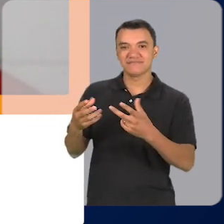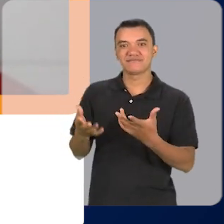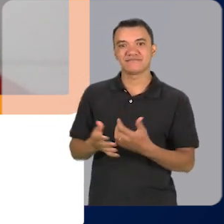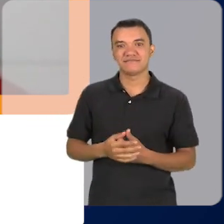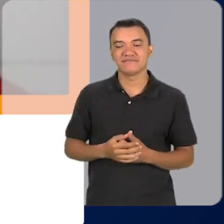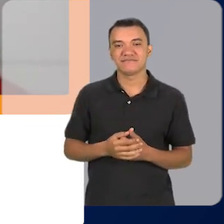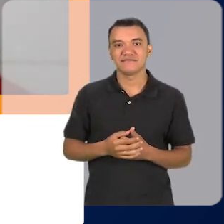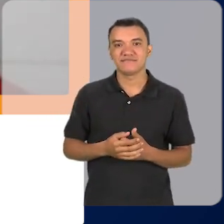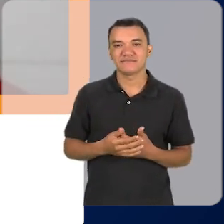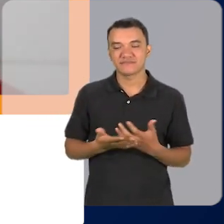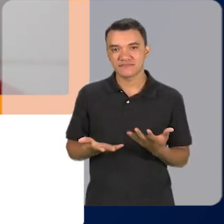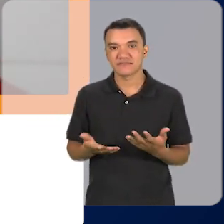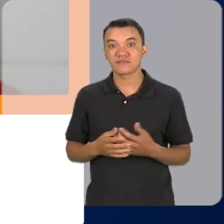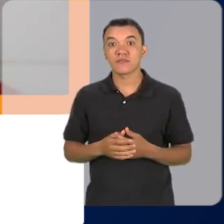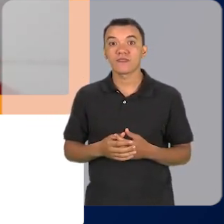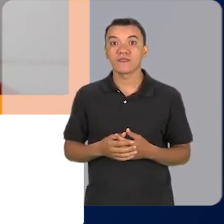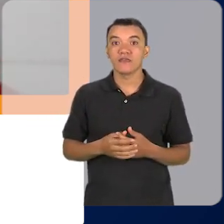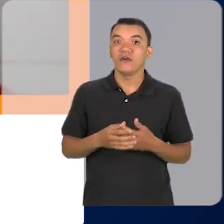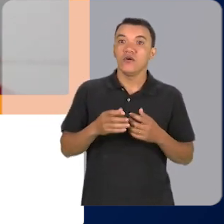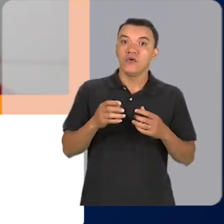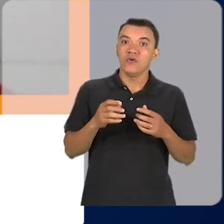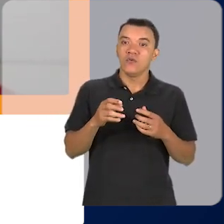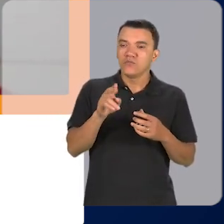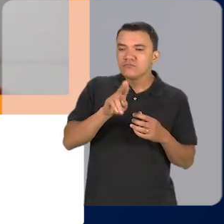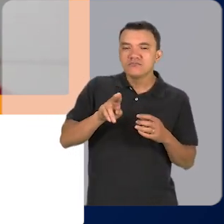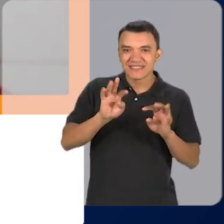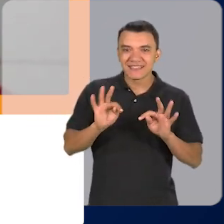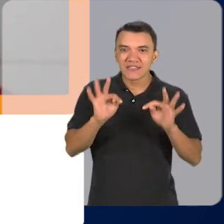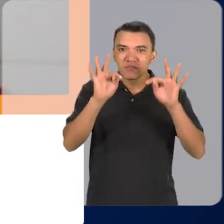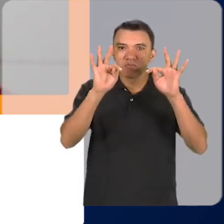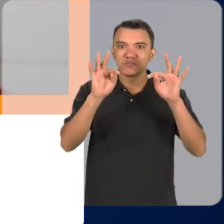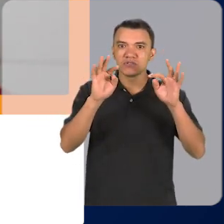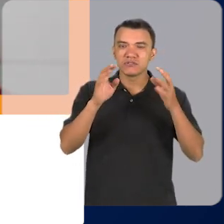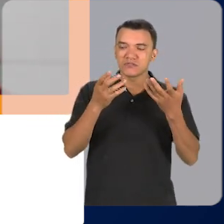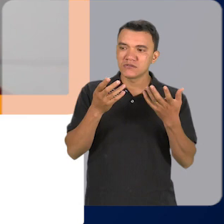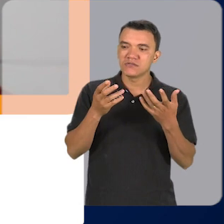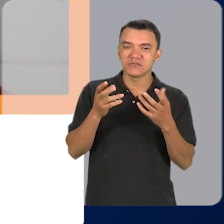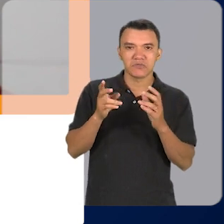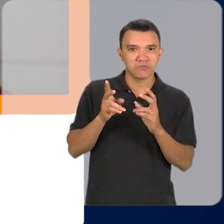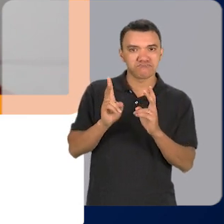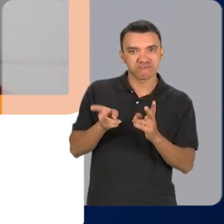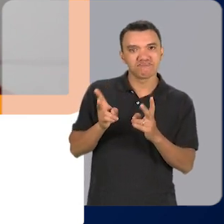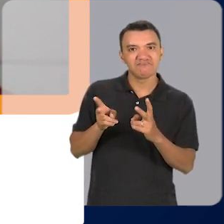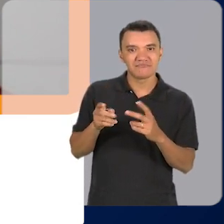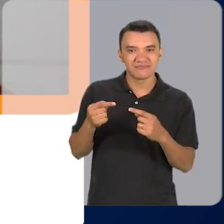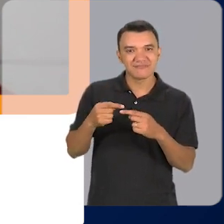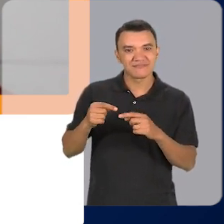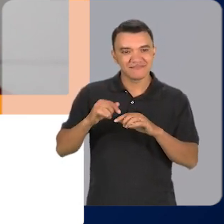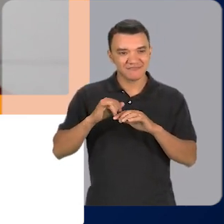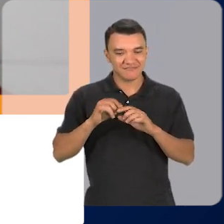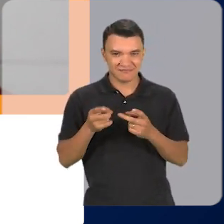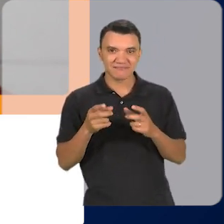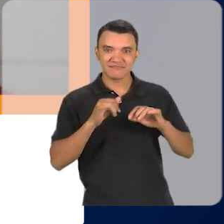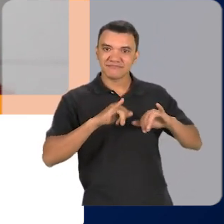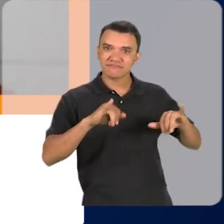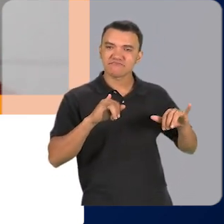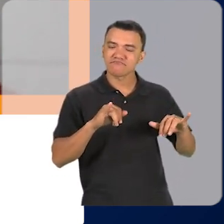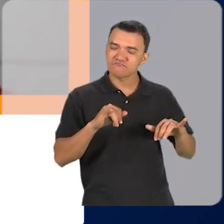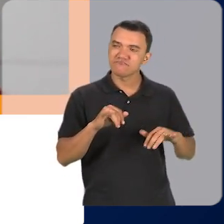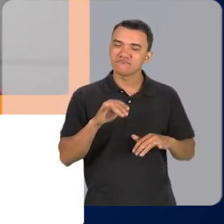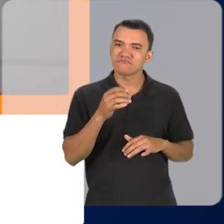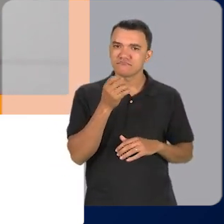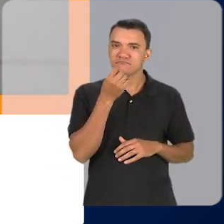a tecnologia para perpetuar isso, como bem falou Eridan, é interessante exatamente para marcar